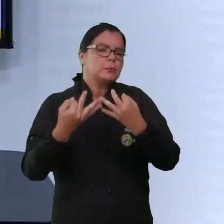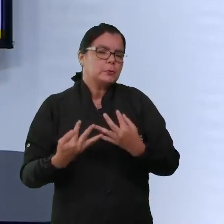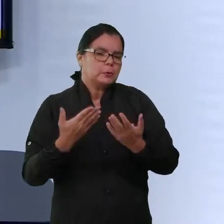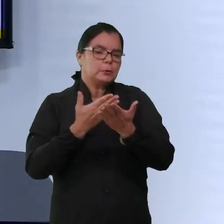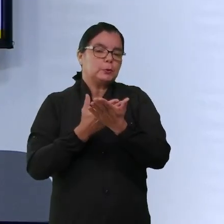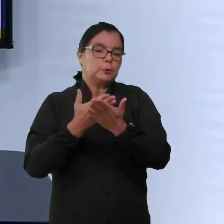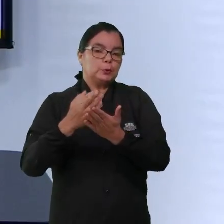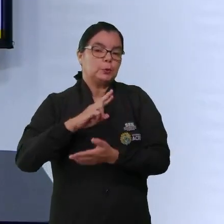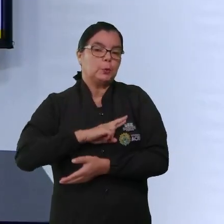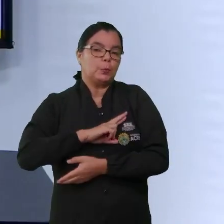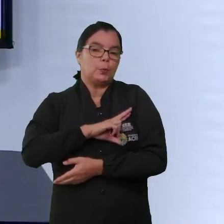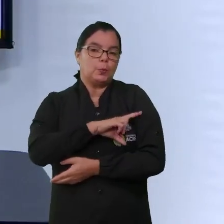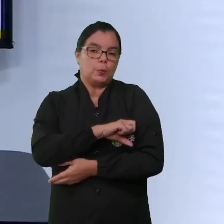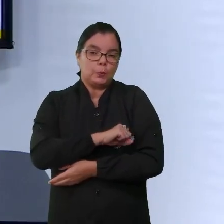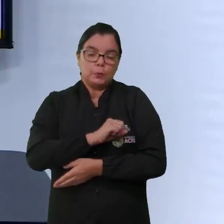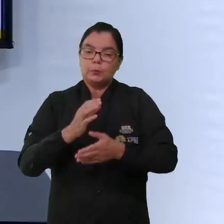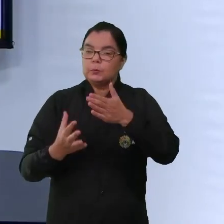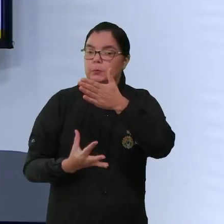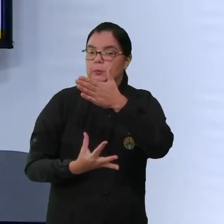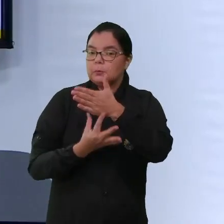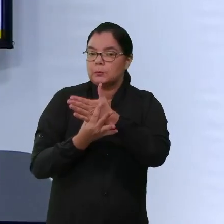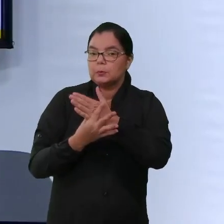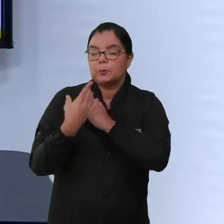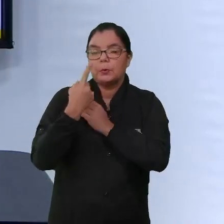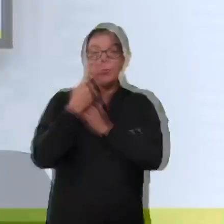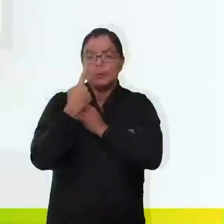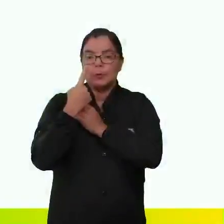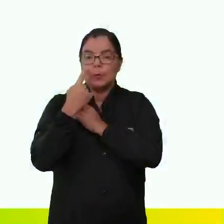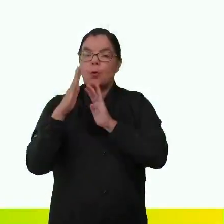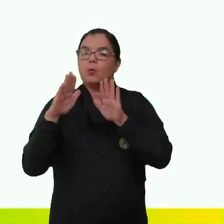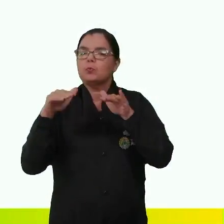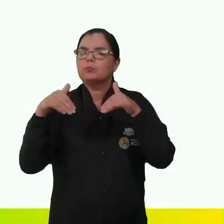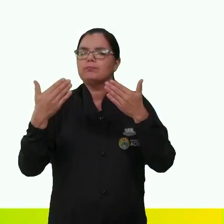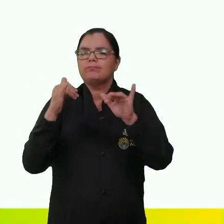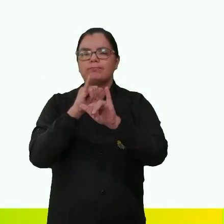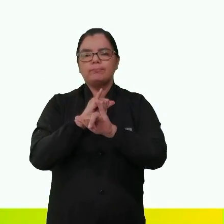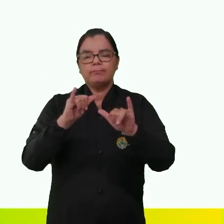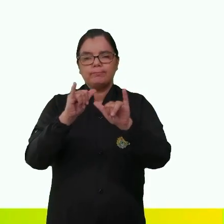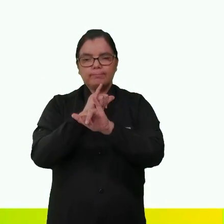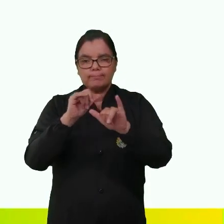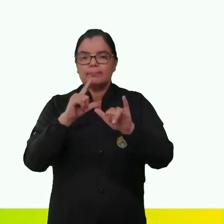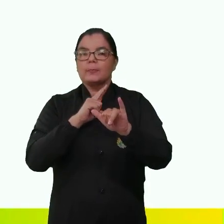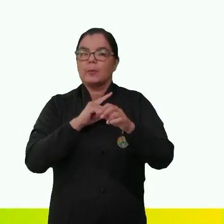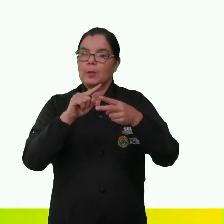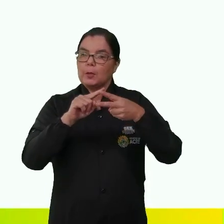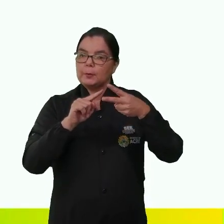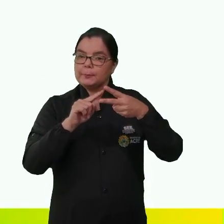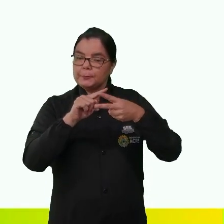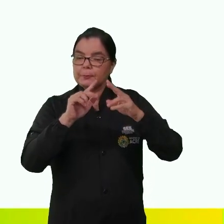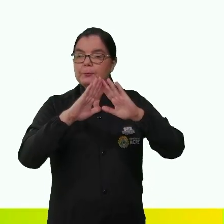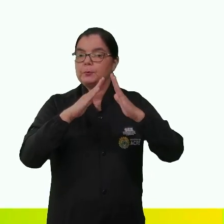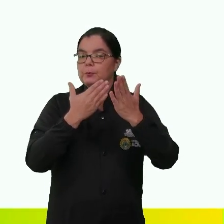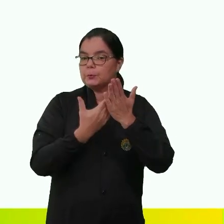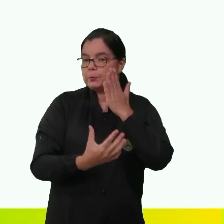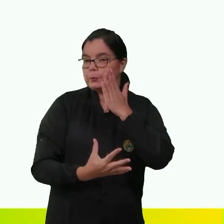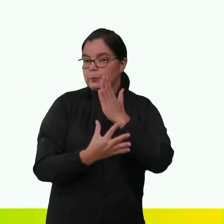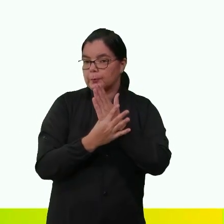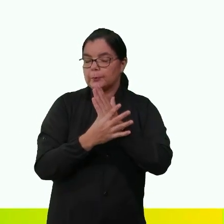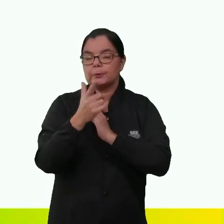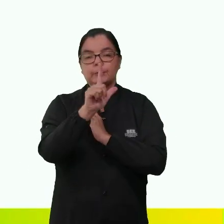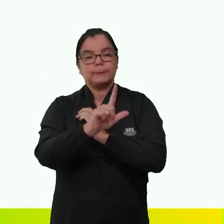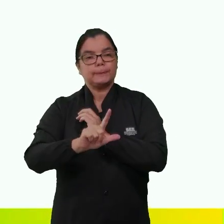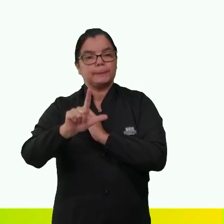de romantismo e realismo, olha só quais informações eu tenho dessas escolas literárias.